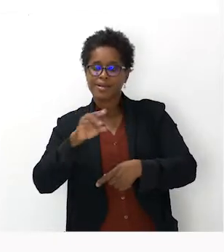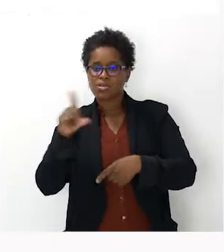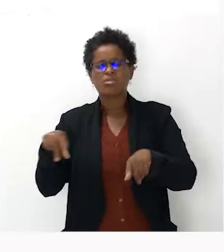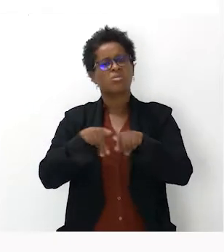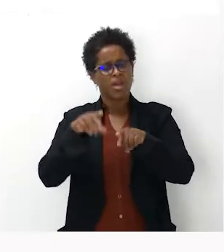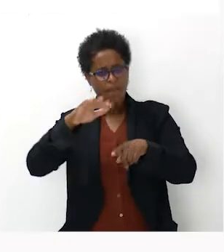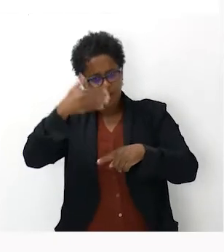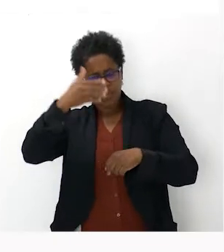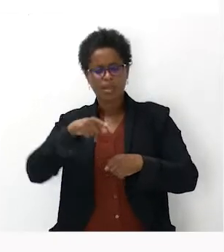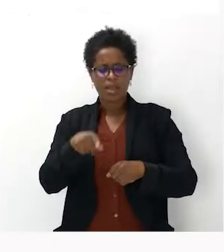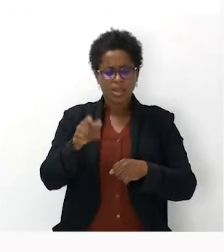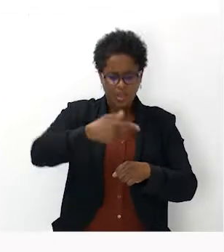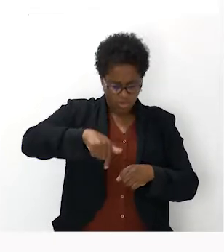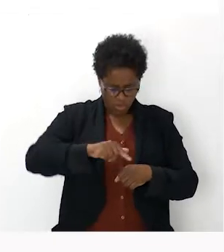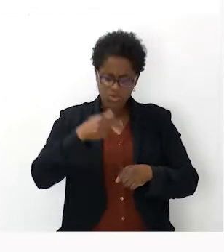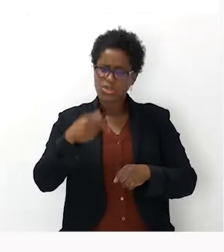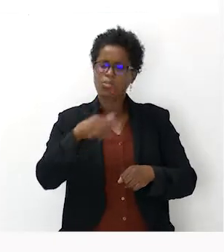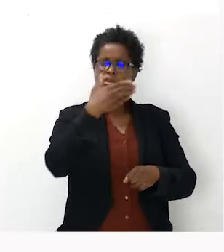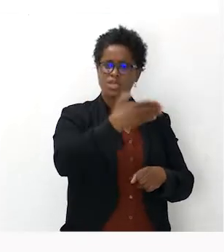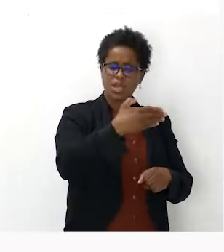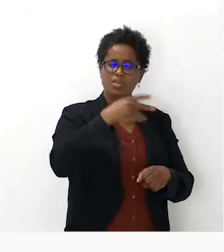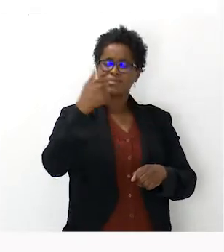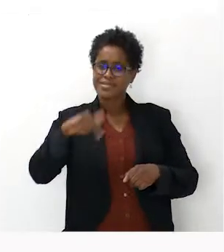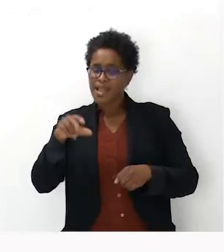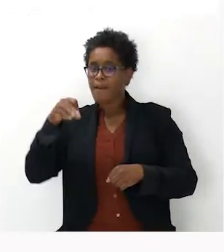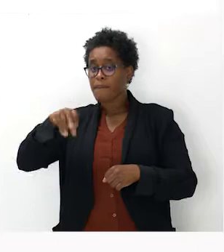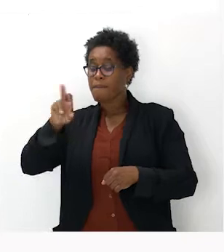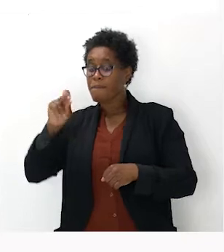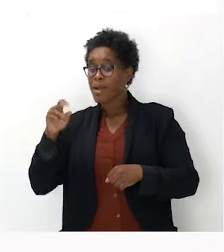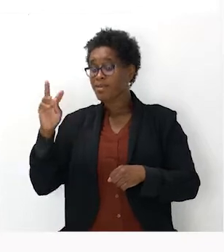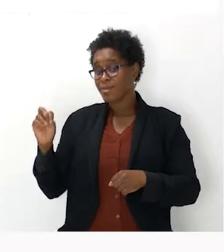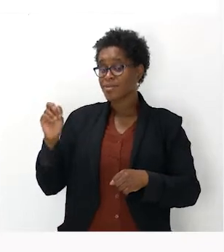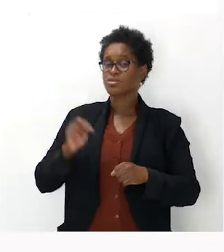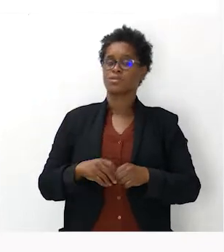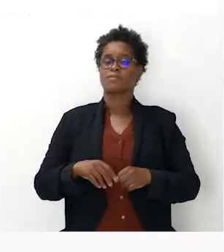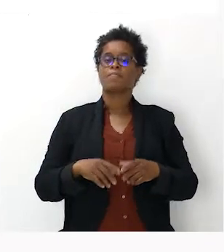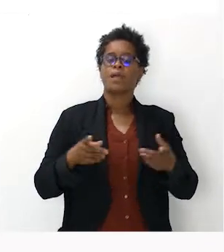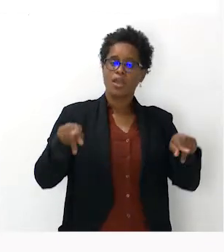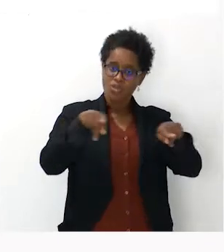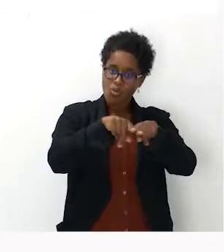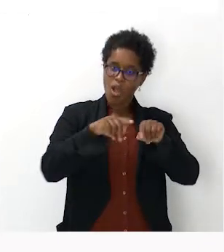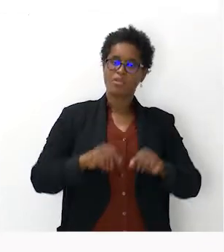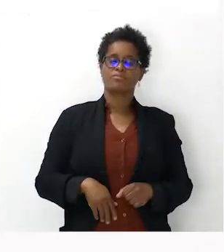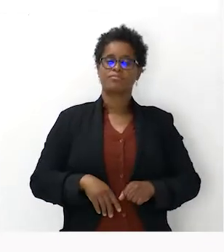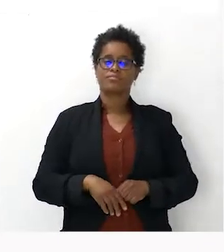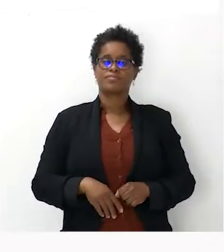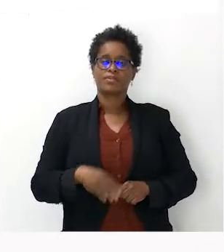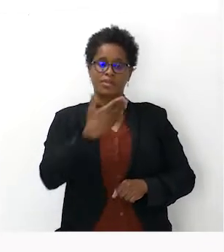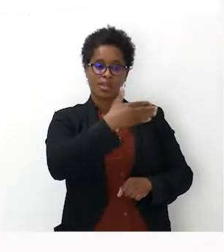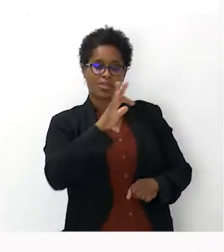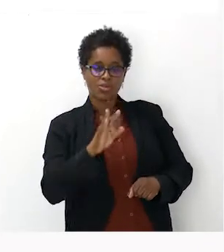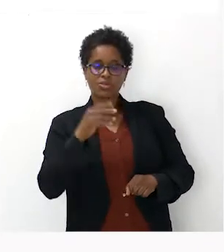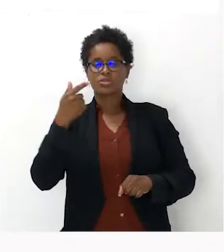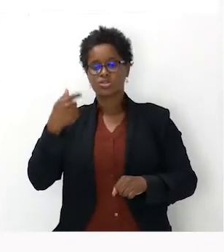primeira. Aqui nós temos 7 está para 3, é igual